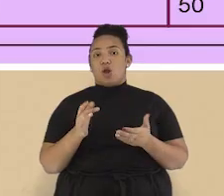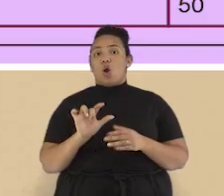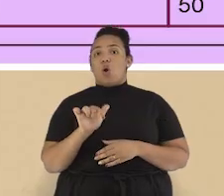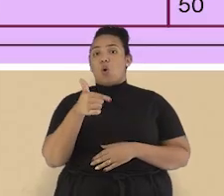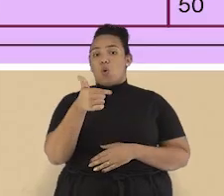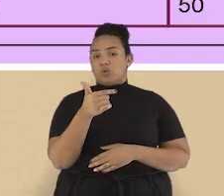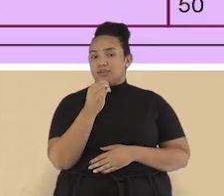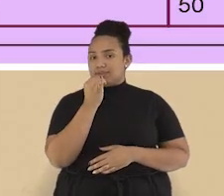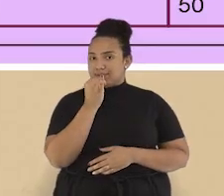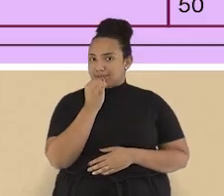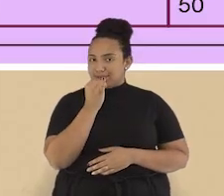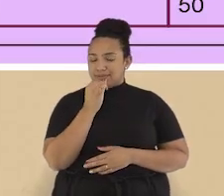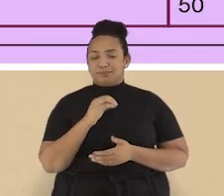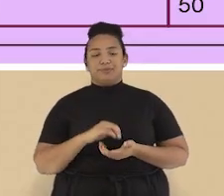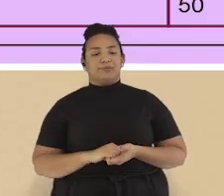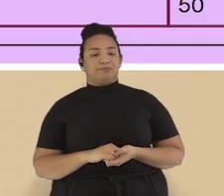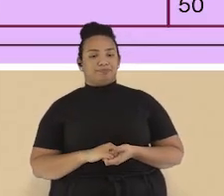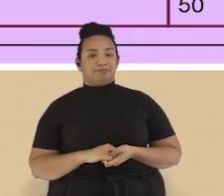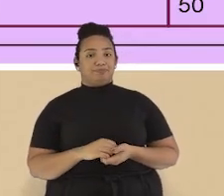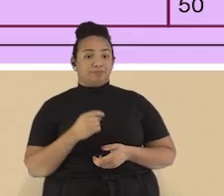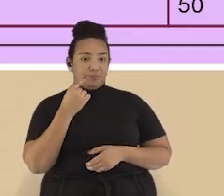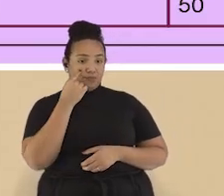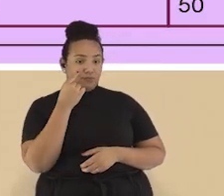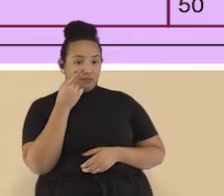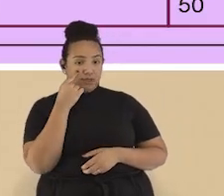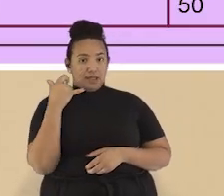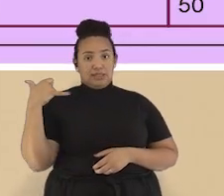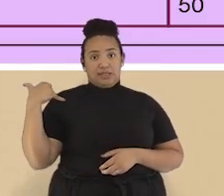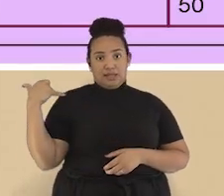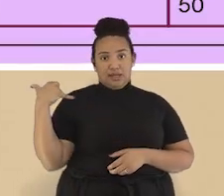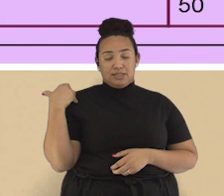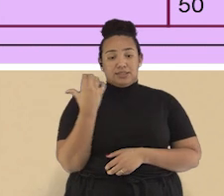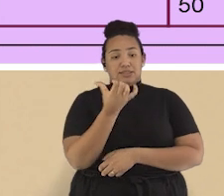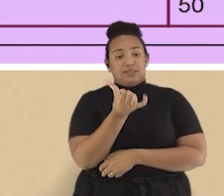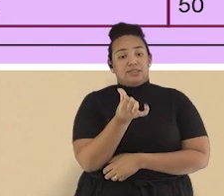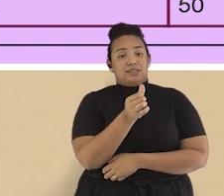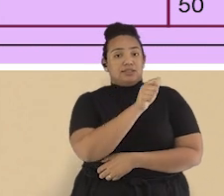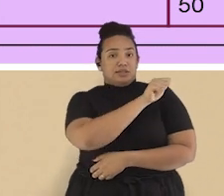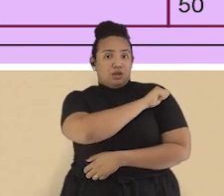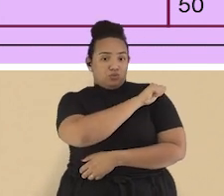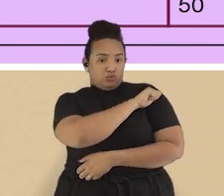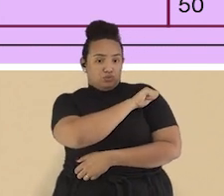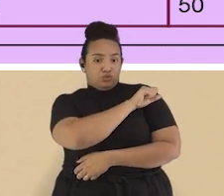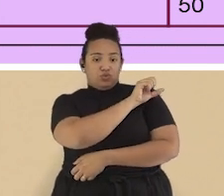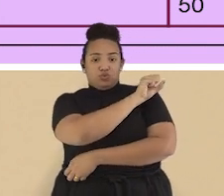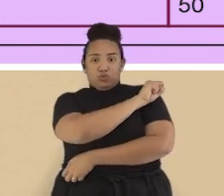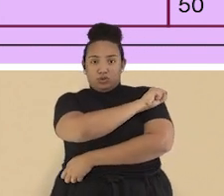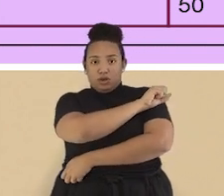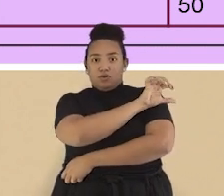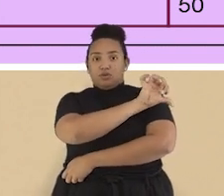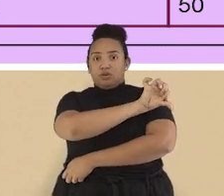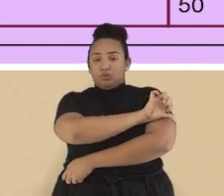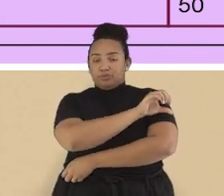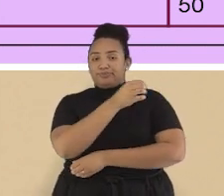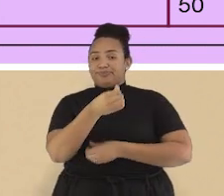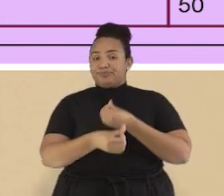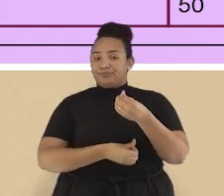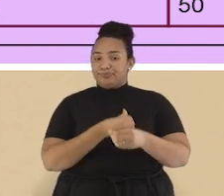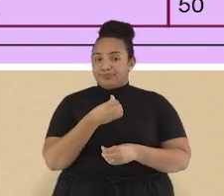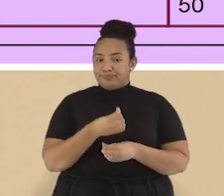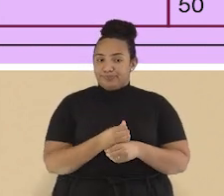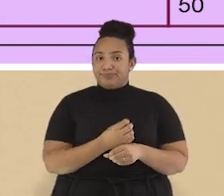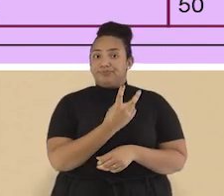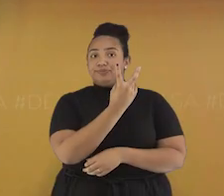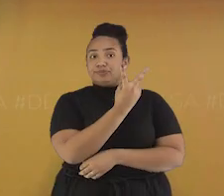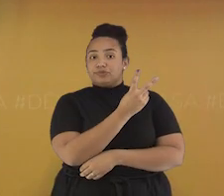exemplo? Eu tenho aqui a idade de 6 alunos de 8º e 9º anos da EJA. Eu